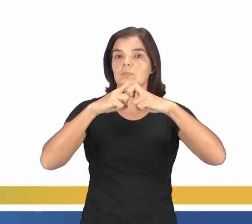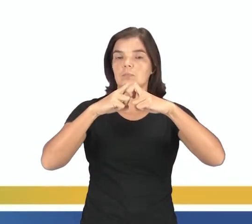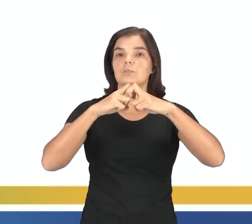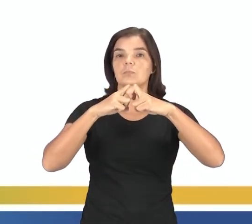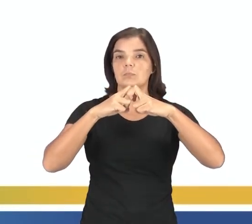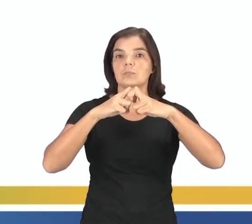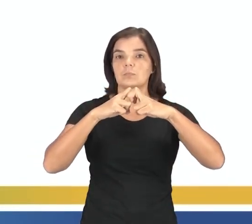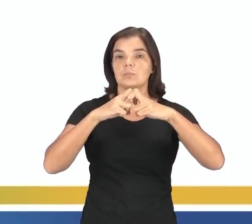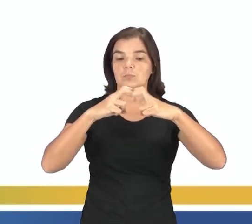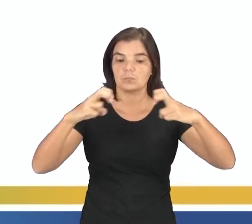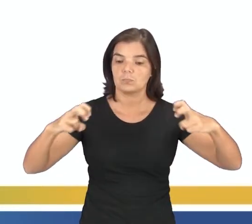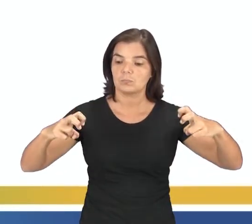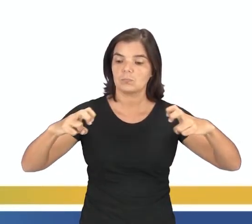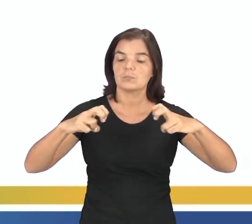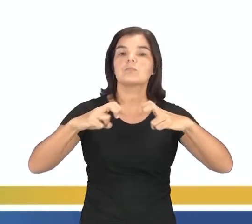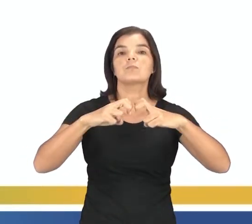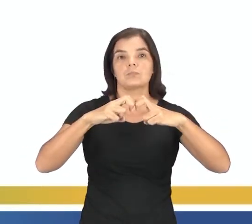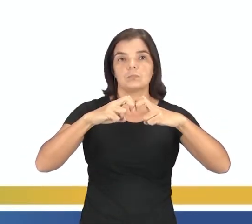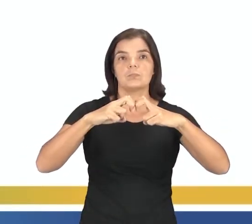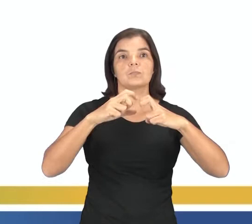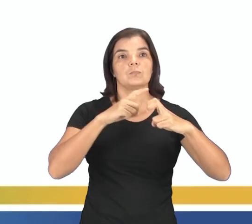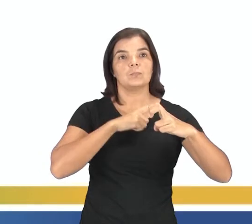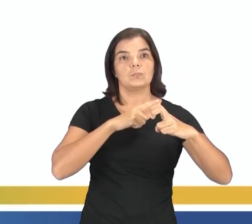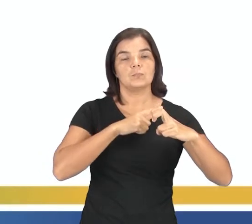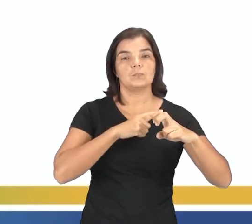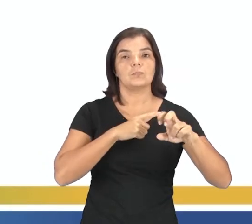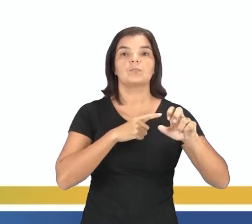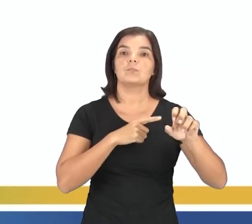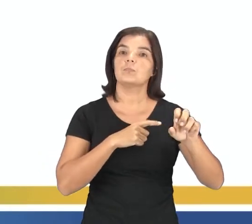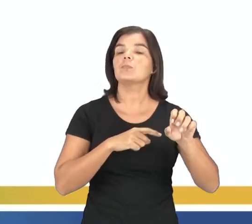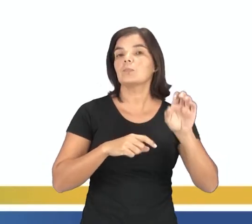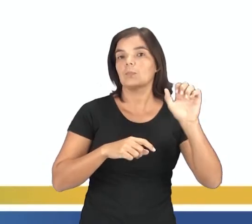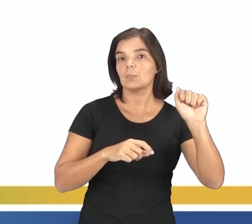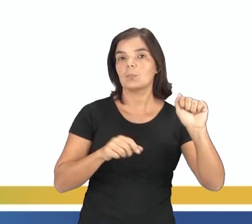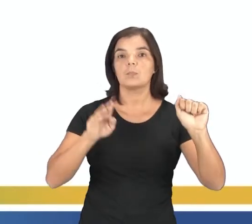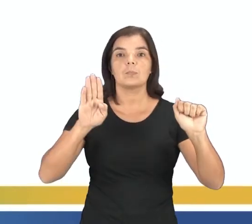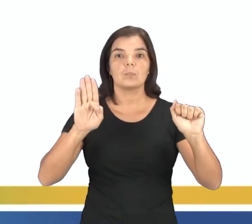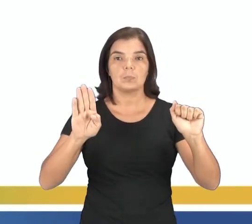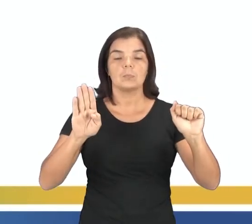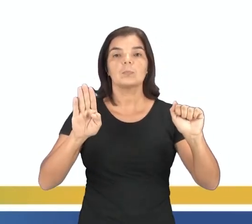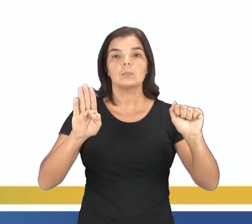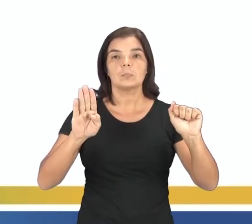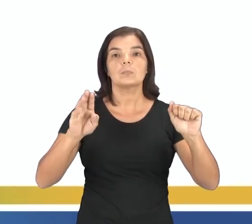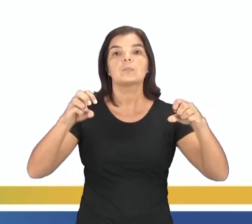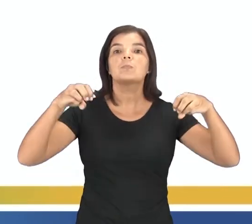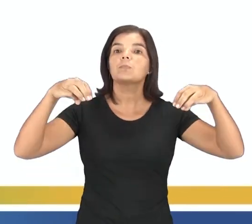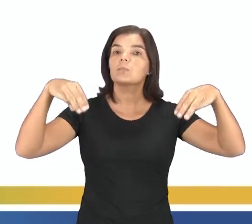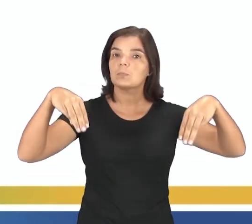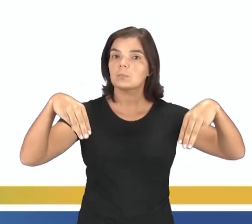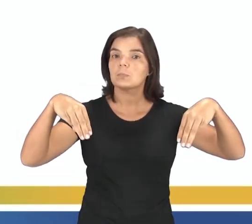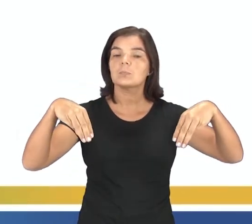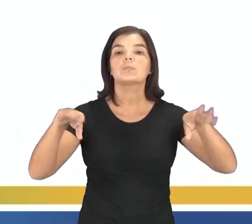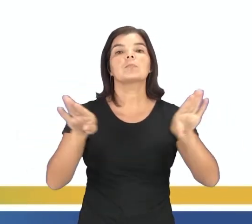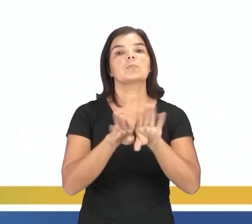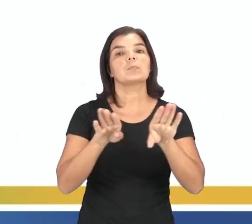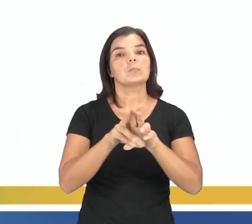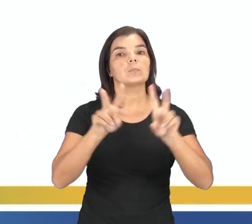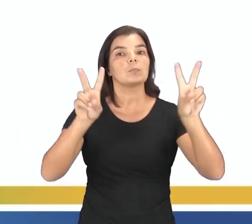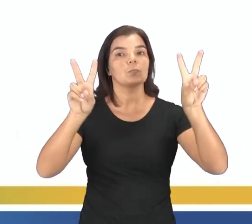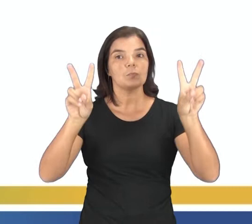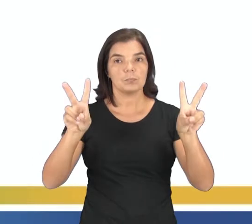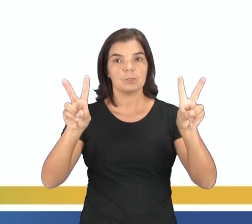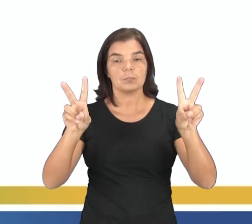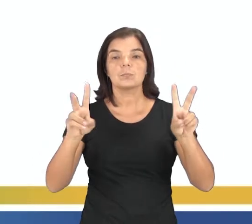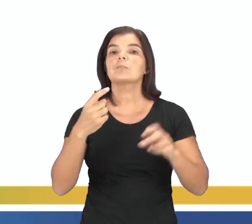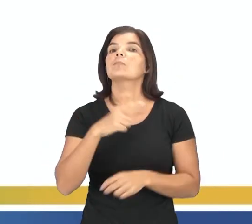certo? Colidindo um com o outro. Onde nós temos o veículo A e o veículo B, ambos com suas massas e suas velocidades. O que a gente